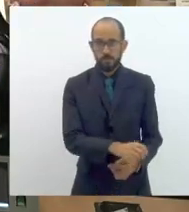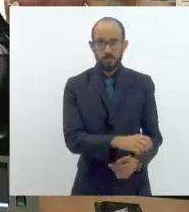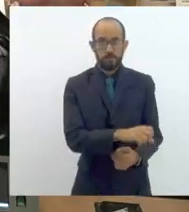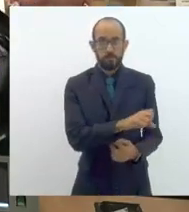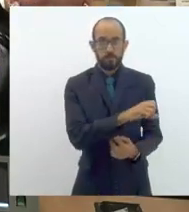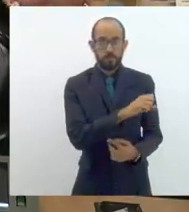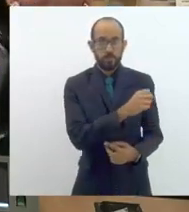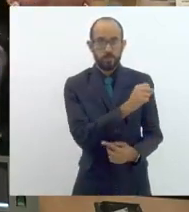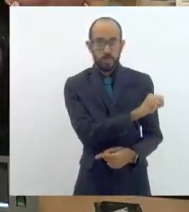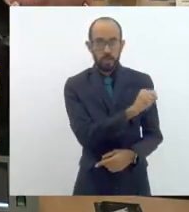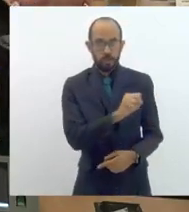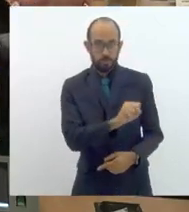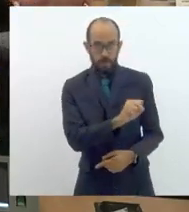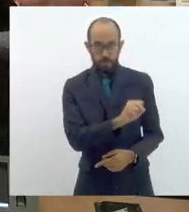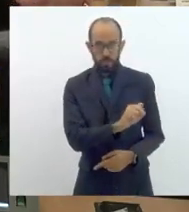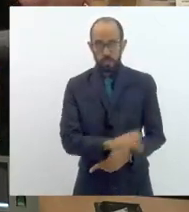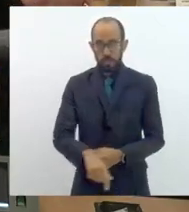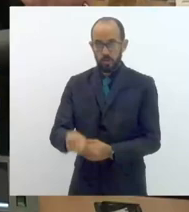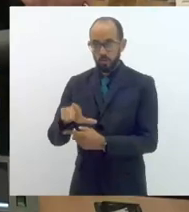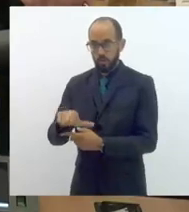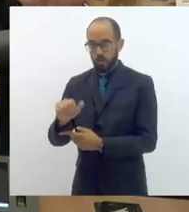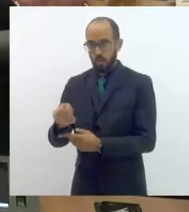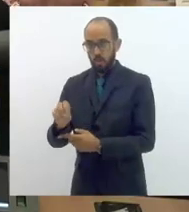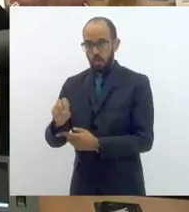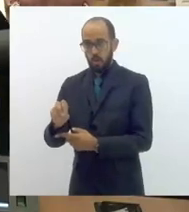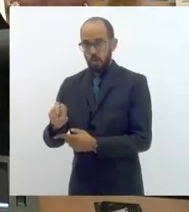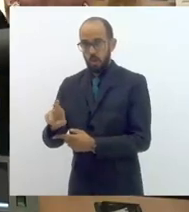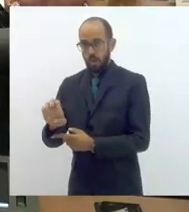Seropédica, Lohana Oliveira dos Santos.